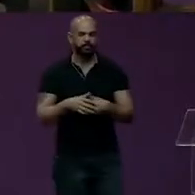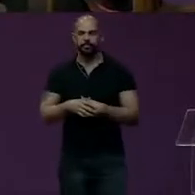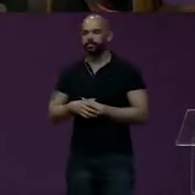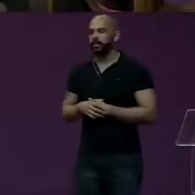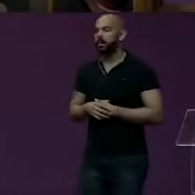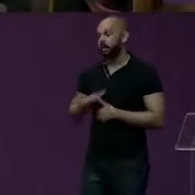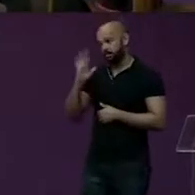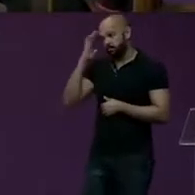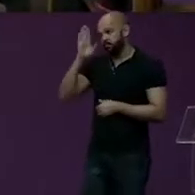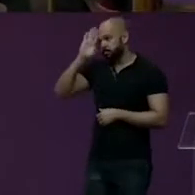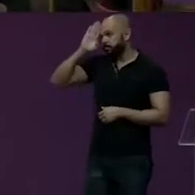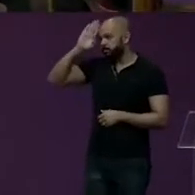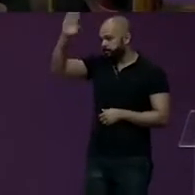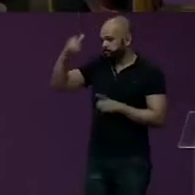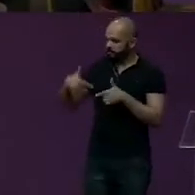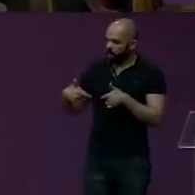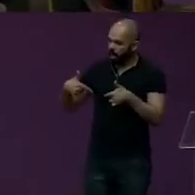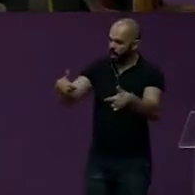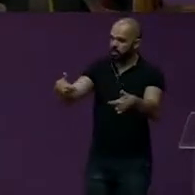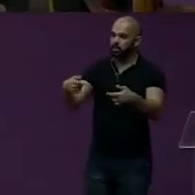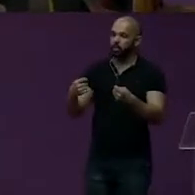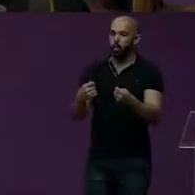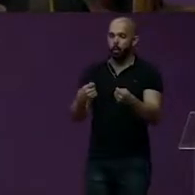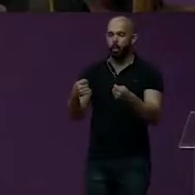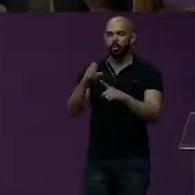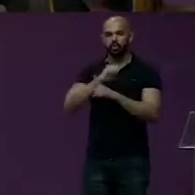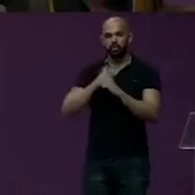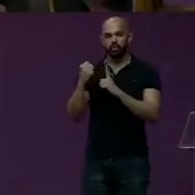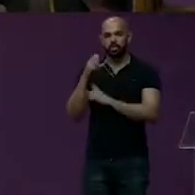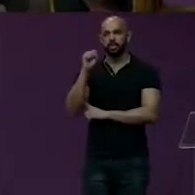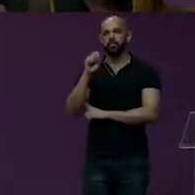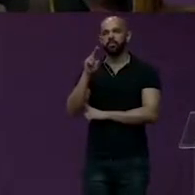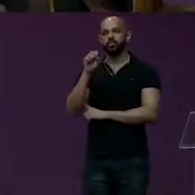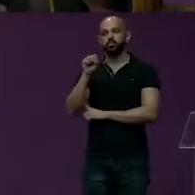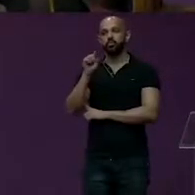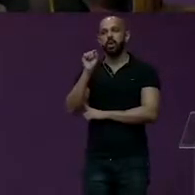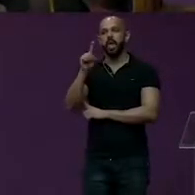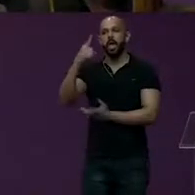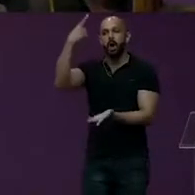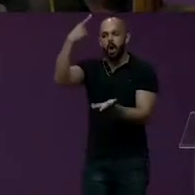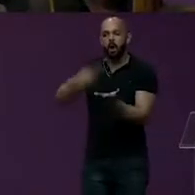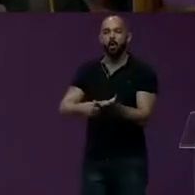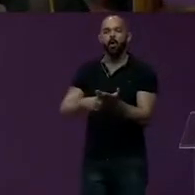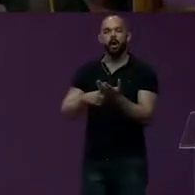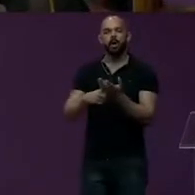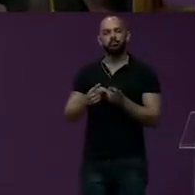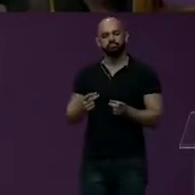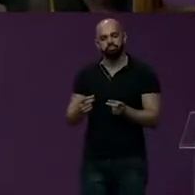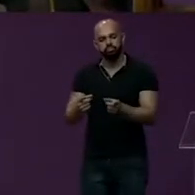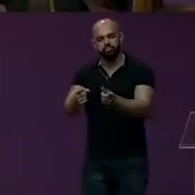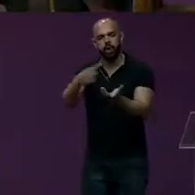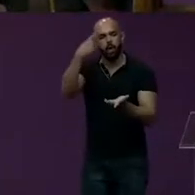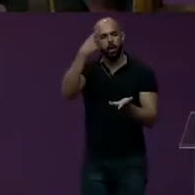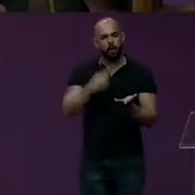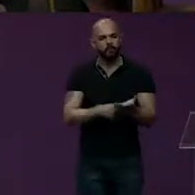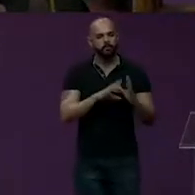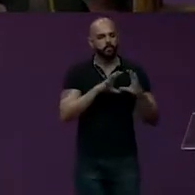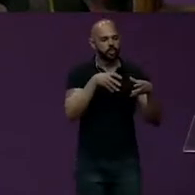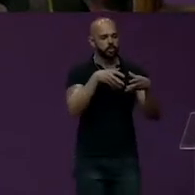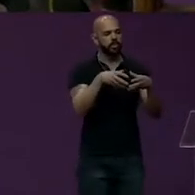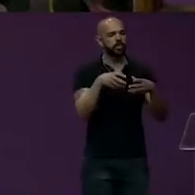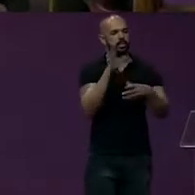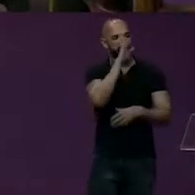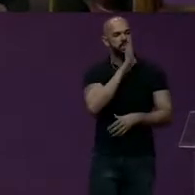grande ação do ponto de vista do controle social do SUS é uma agenda permanente, o acordo firmado com o Conselho Nacional